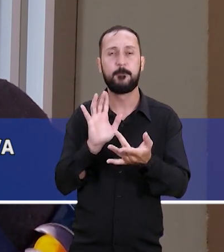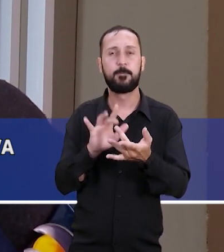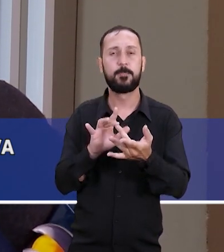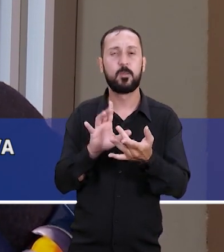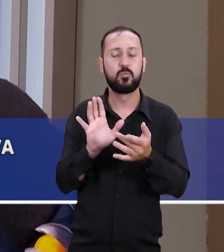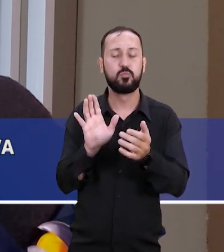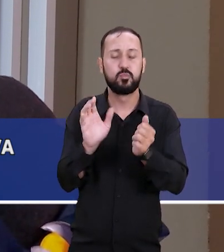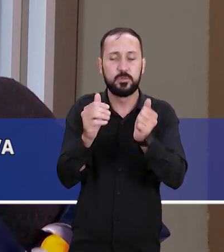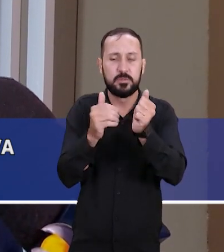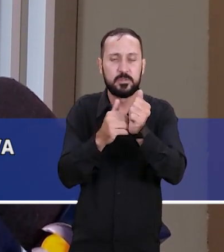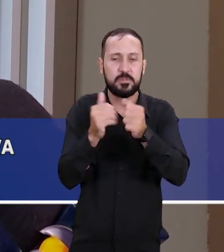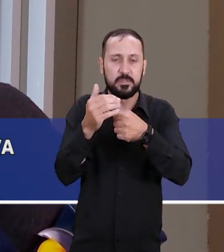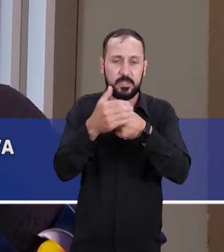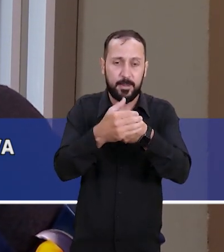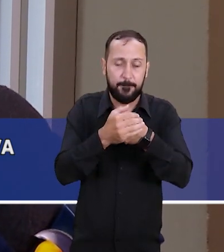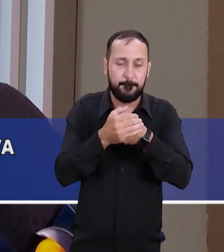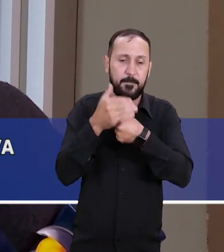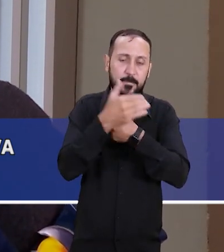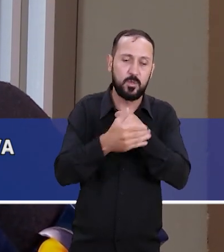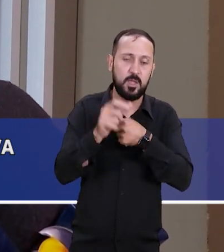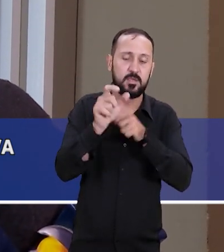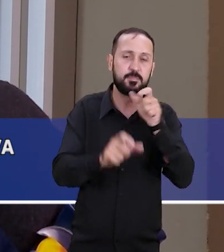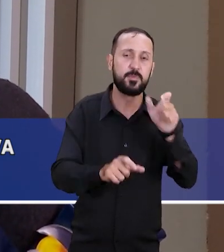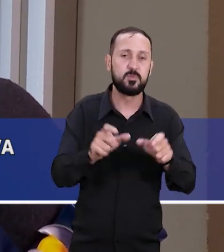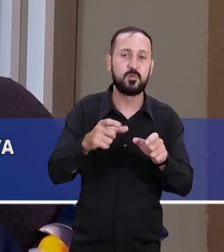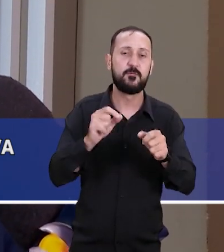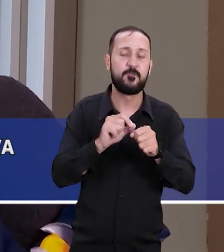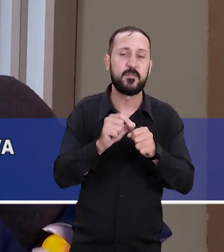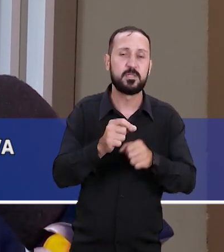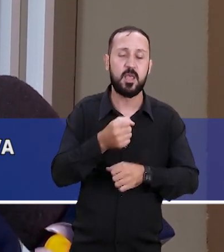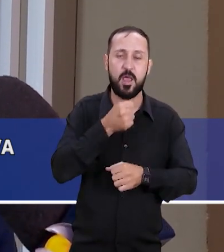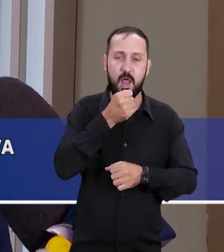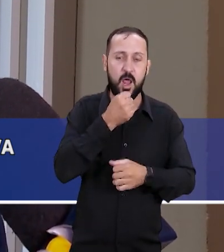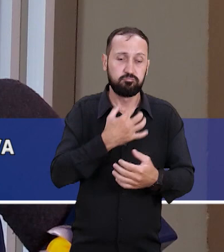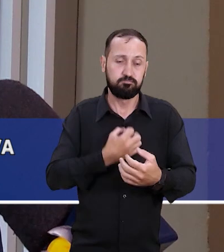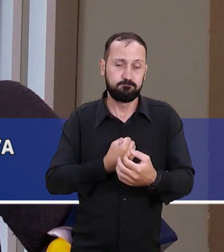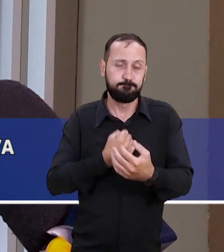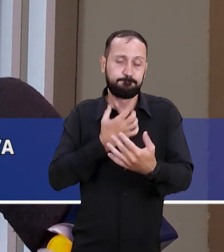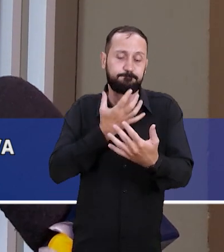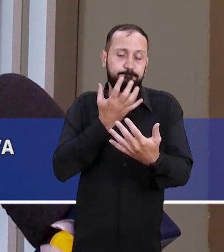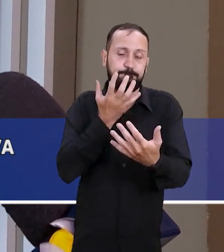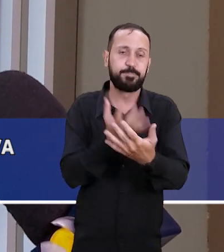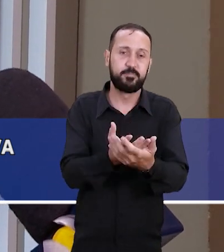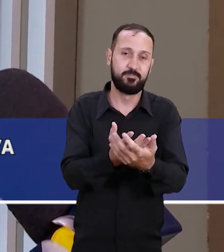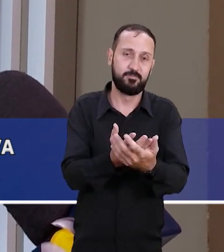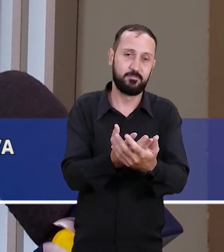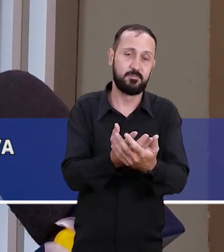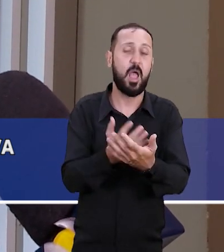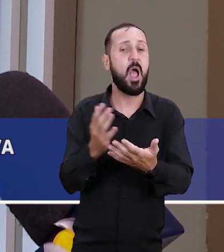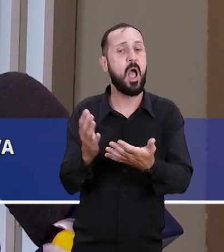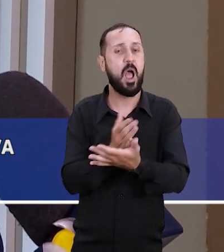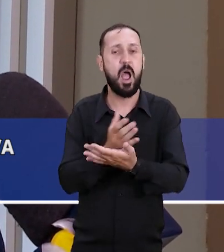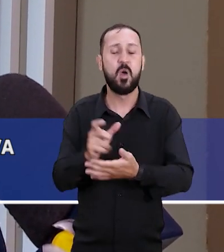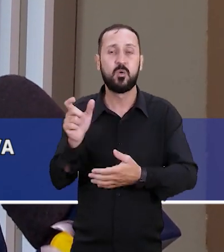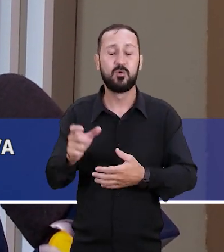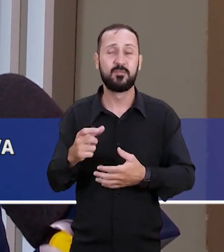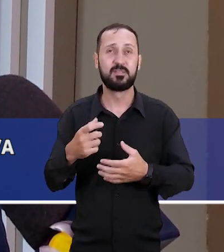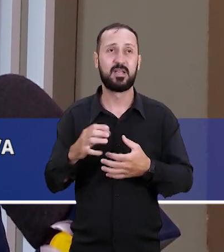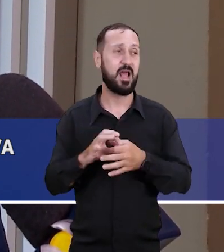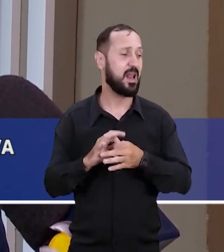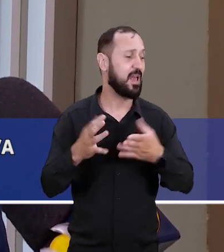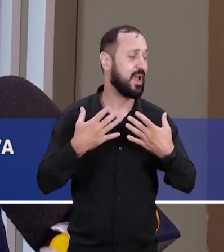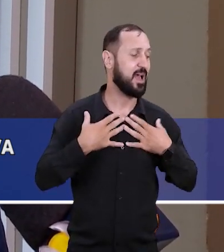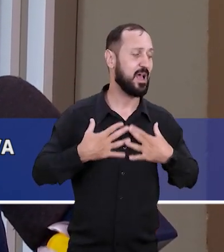que haja um sigilo para as pessoas que vão fazer os depoimentos aqui. Tem